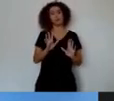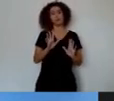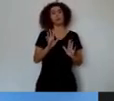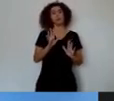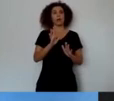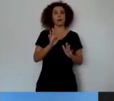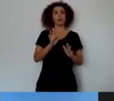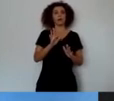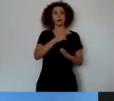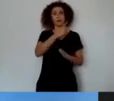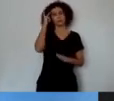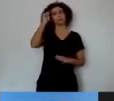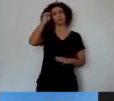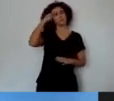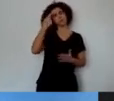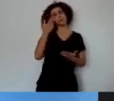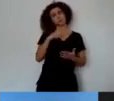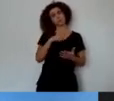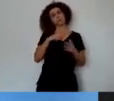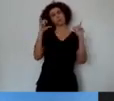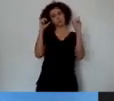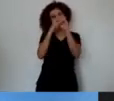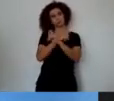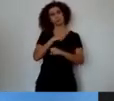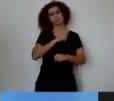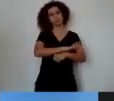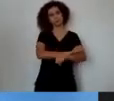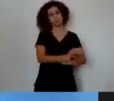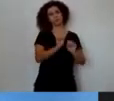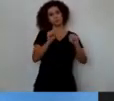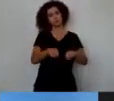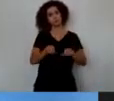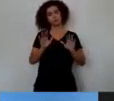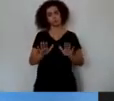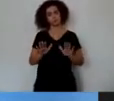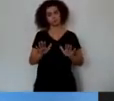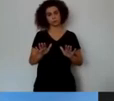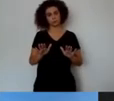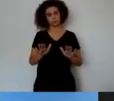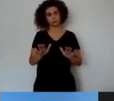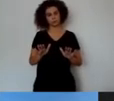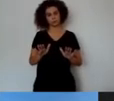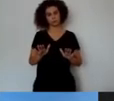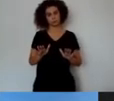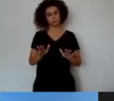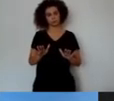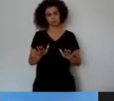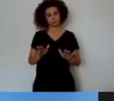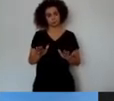humanas e tudo. O racismo tem todas essas consequências. Mas pensa, por exemplo, no contrário, né, a ideia de superioridade, de